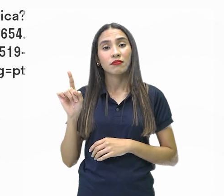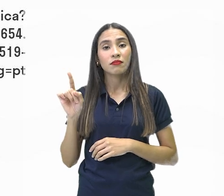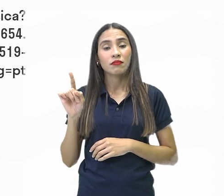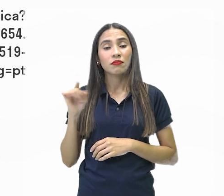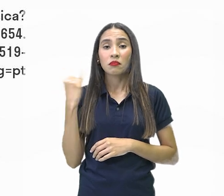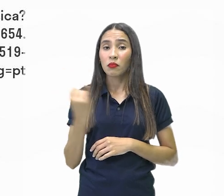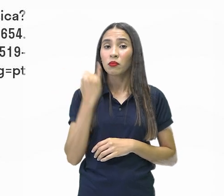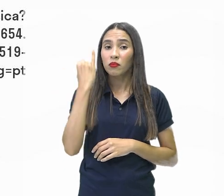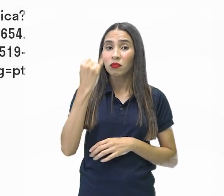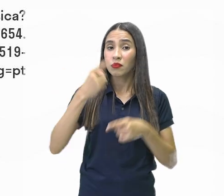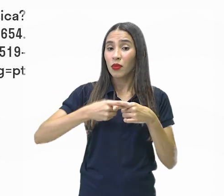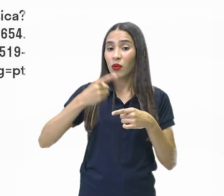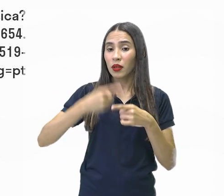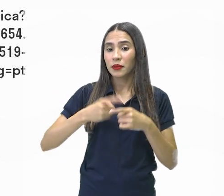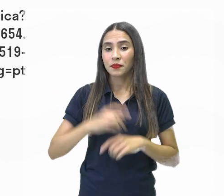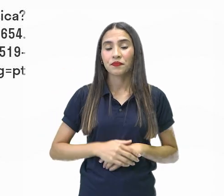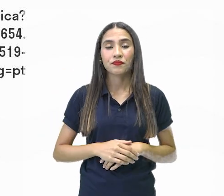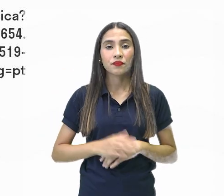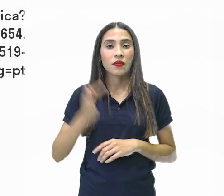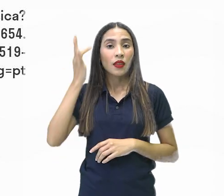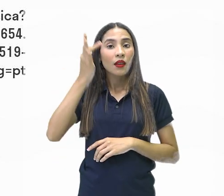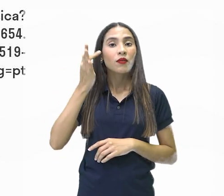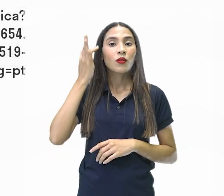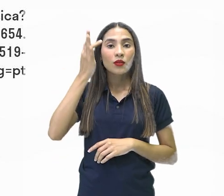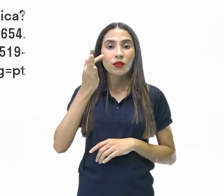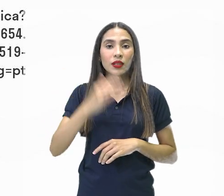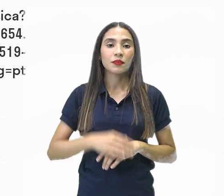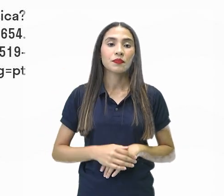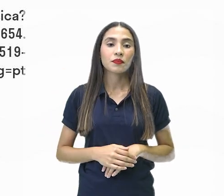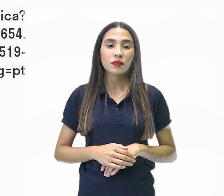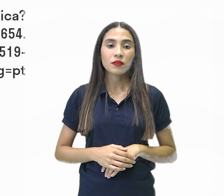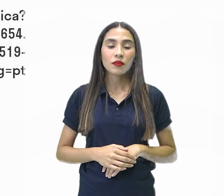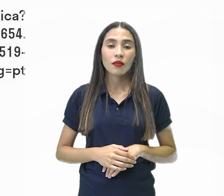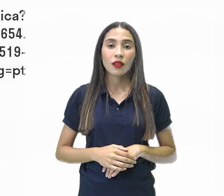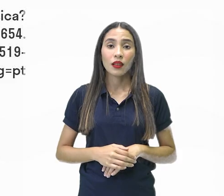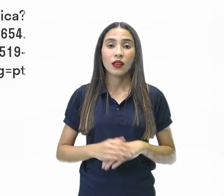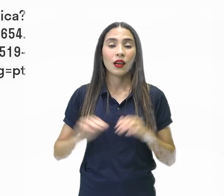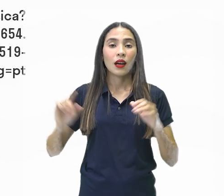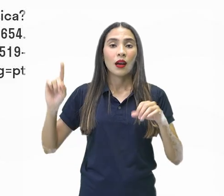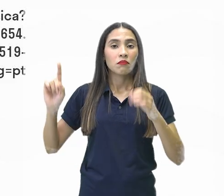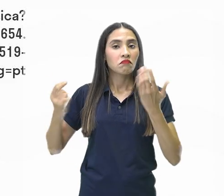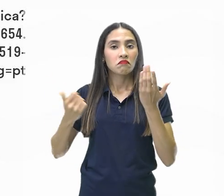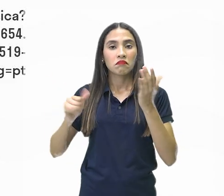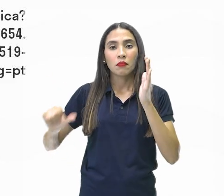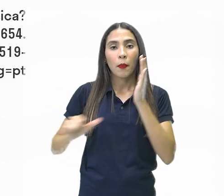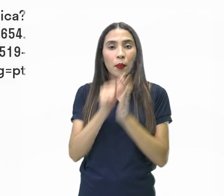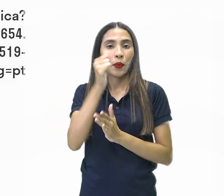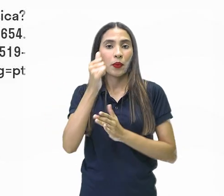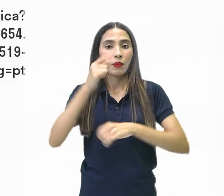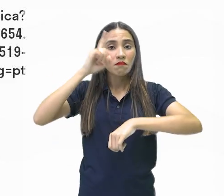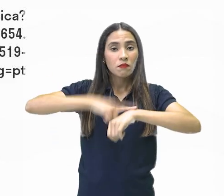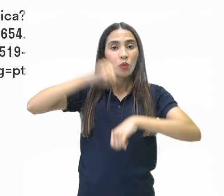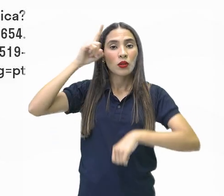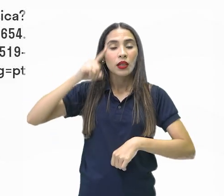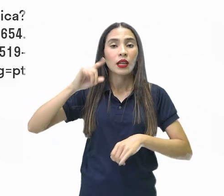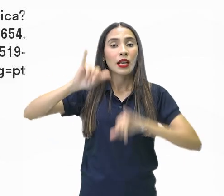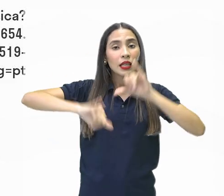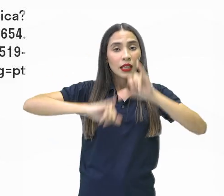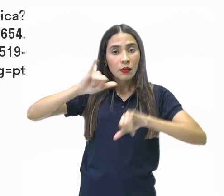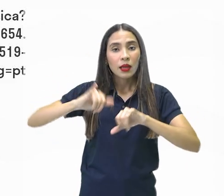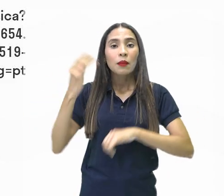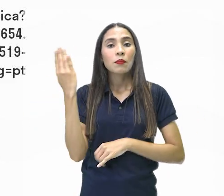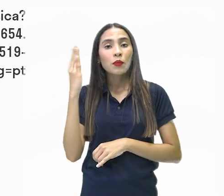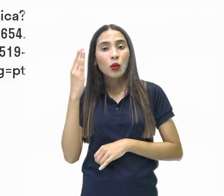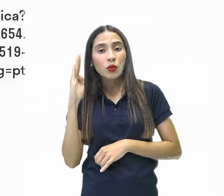tanto quanto retórica, porque a filosofia, ela deu origem aí tanto à química quanto à biologia